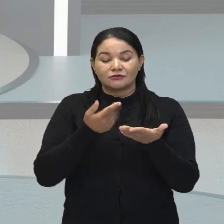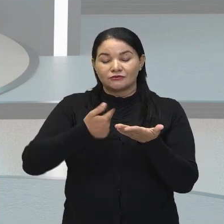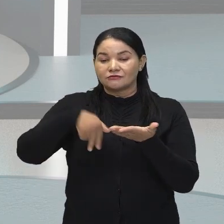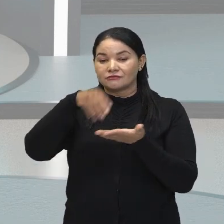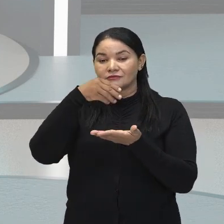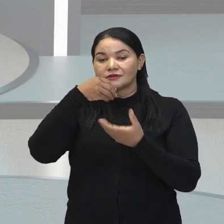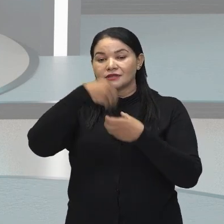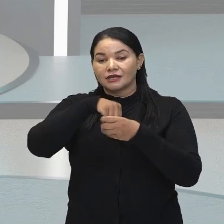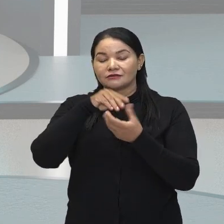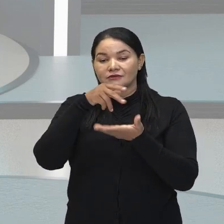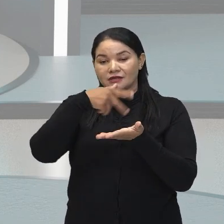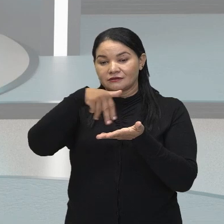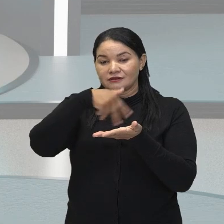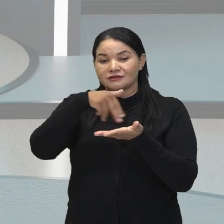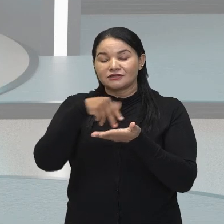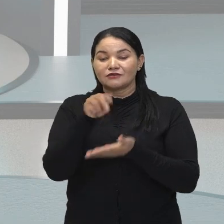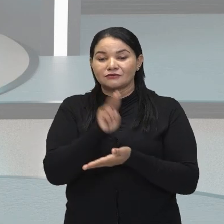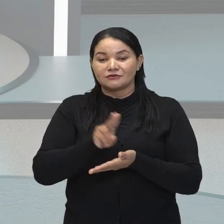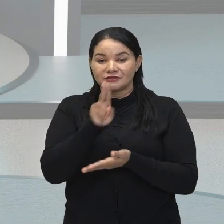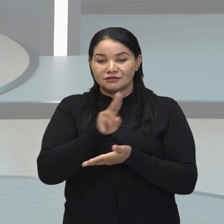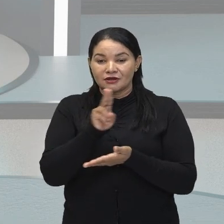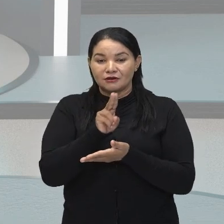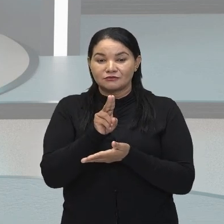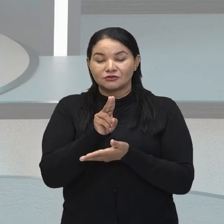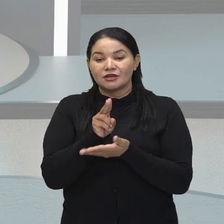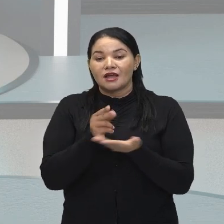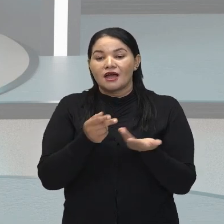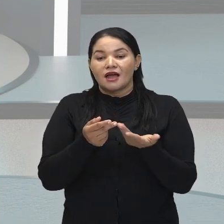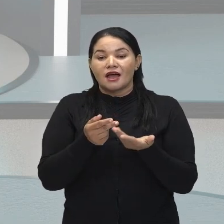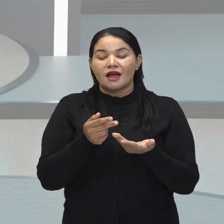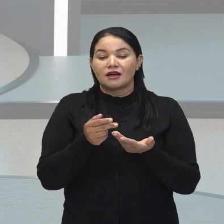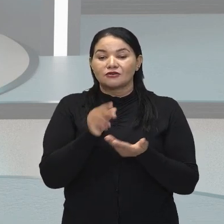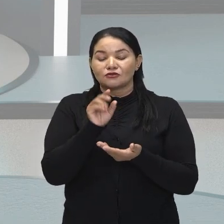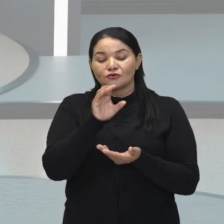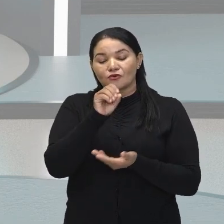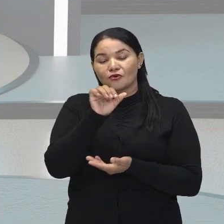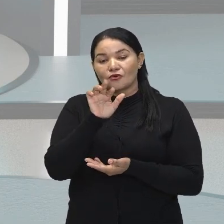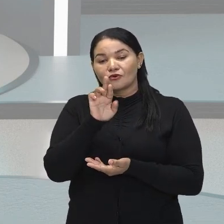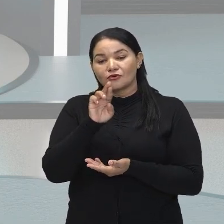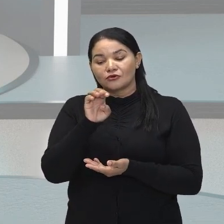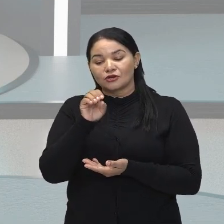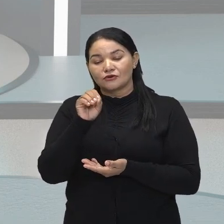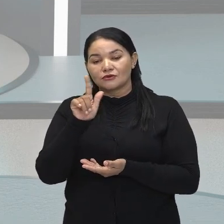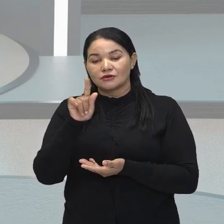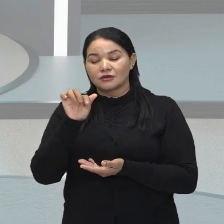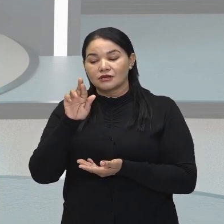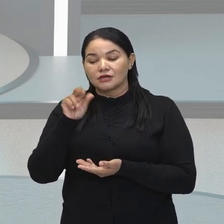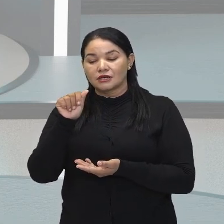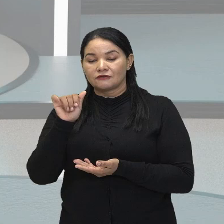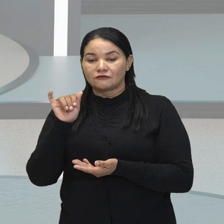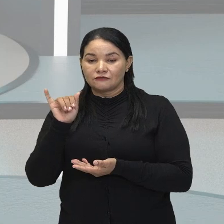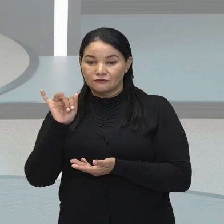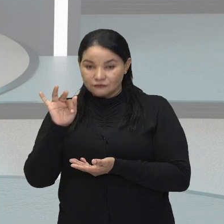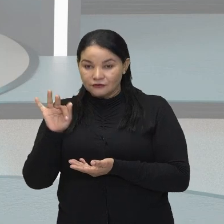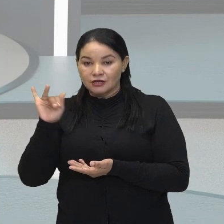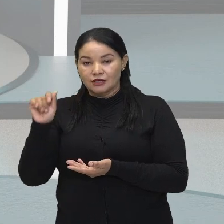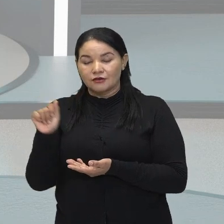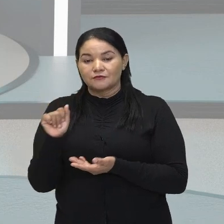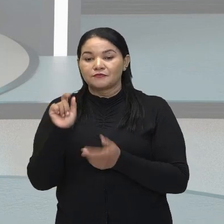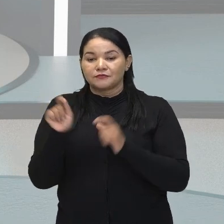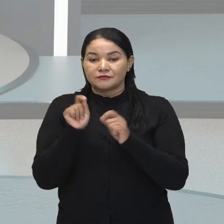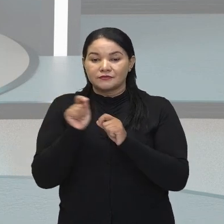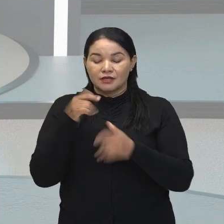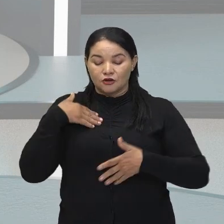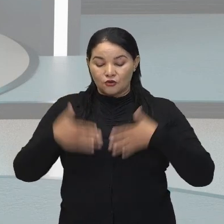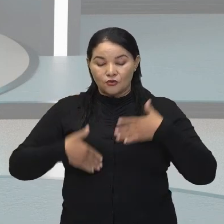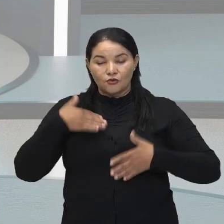palavra coreografia, que é o quê? Coreo, corpo, grafia, escrita.